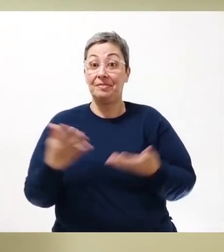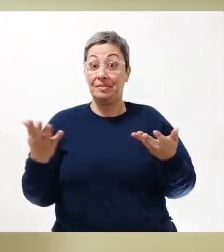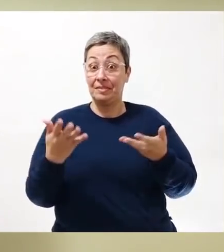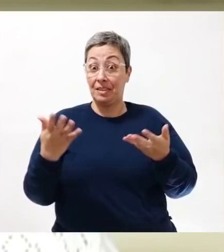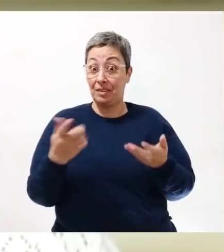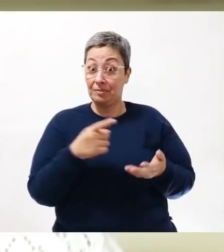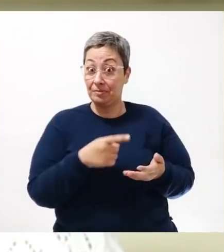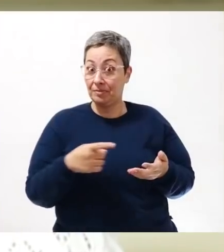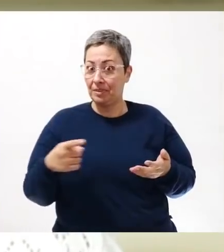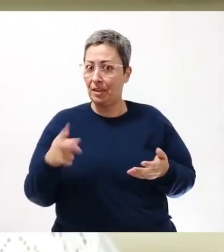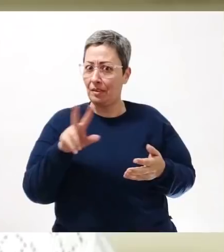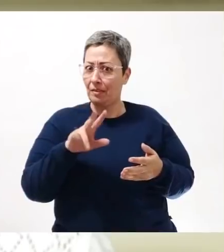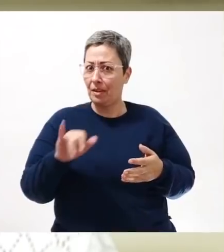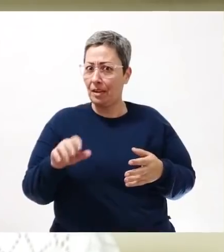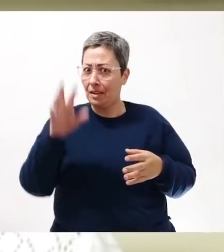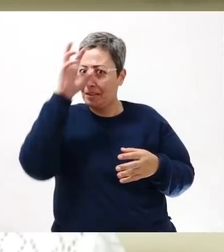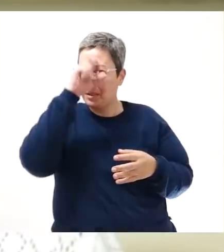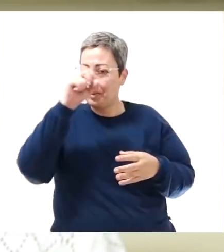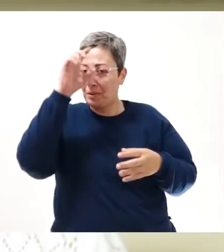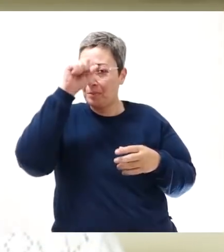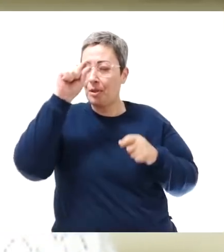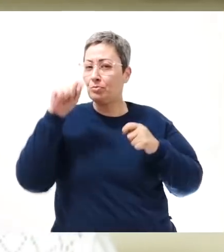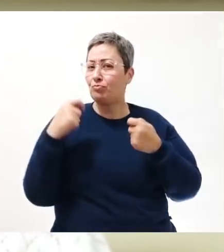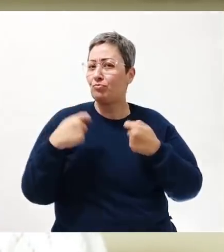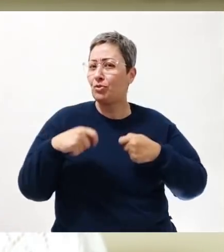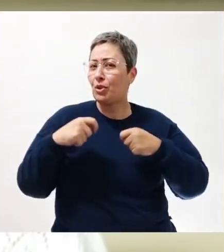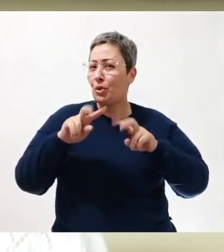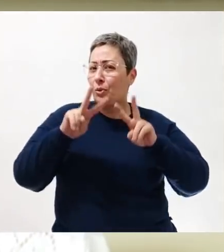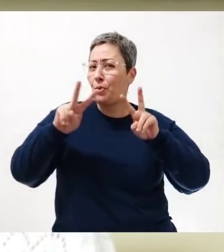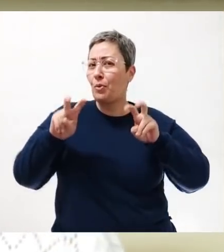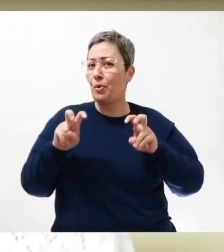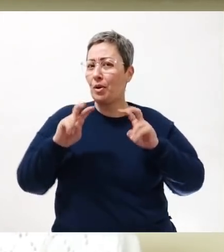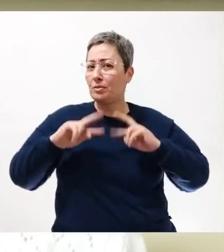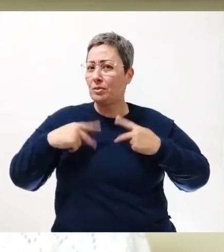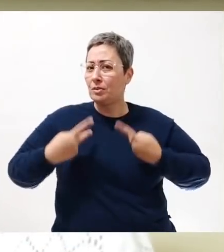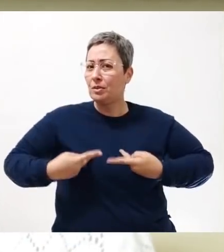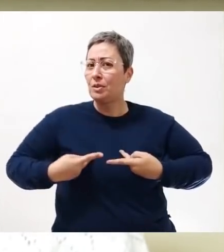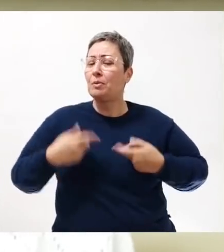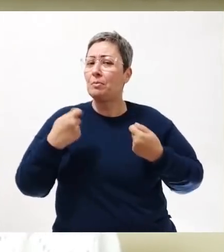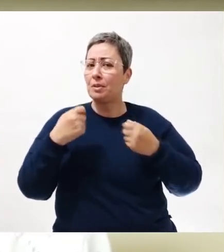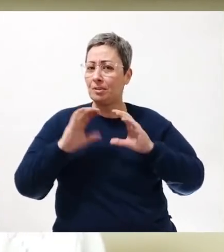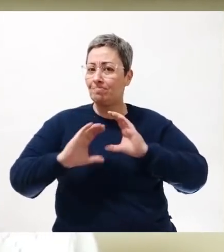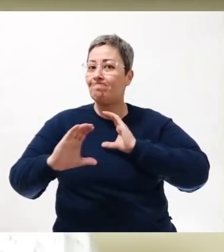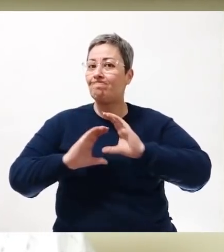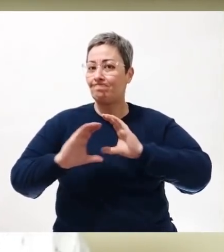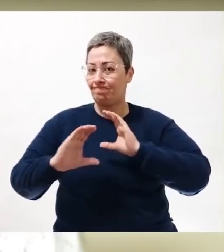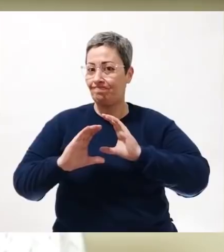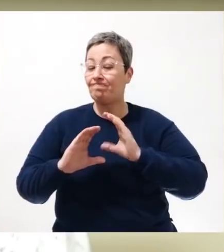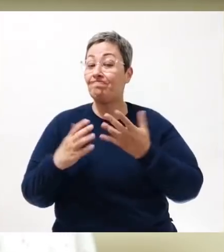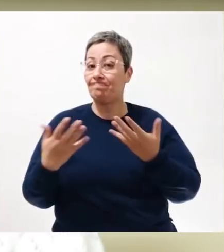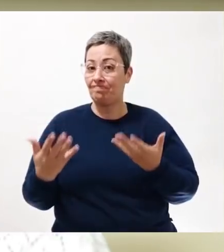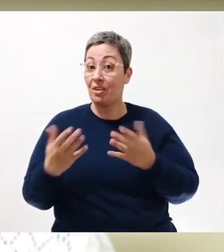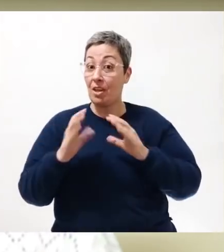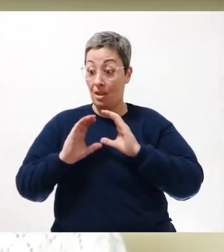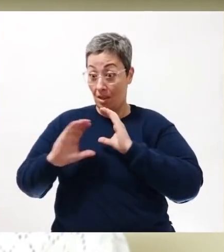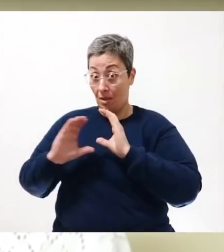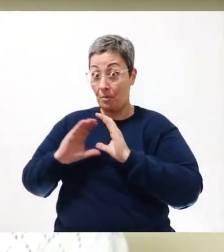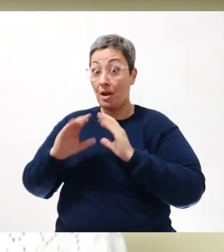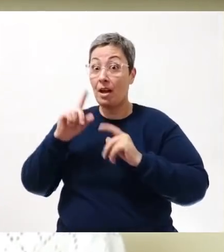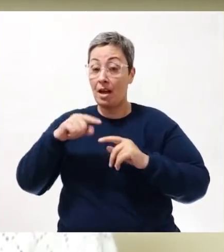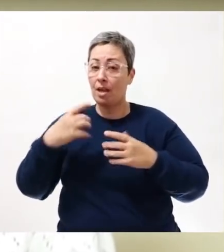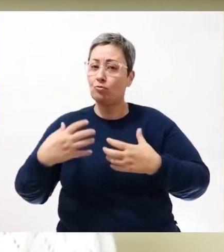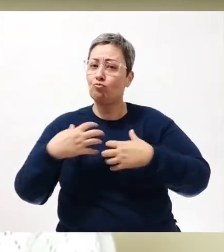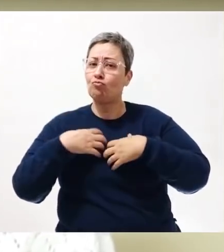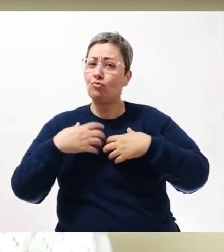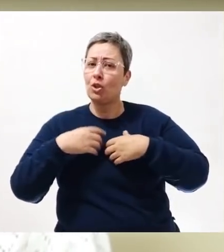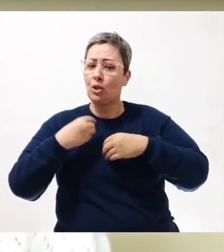Casa. Nessa semana vamos aprender sobre a necessidade que o ser humano tem de se comunicar. A